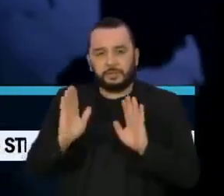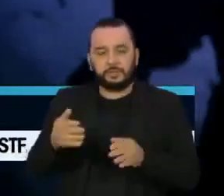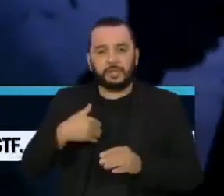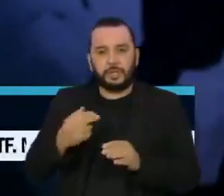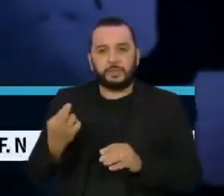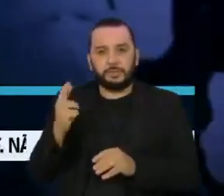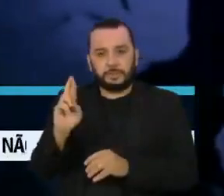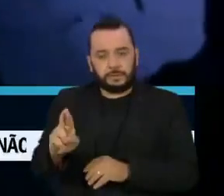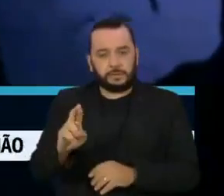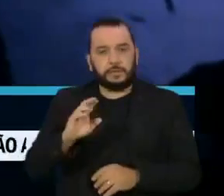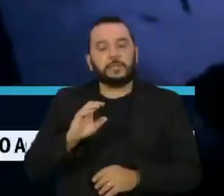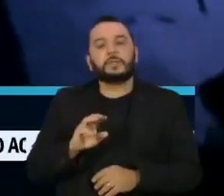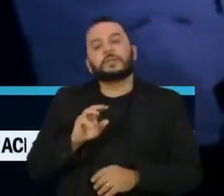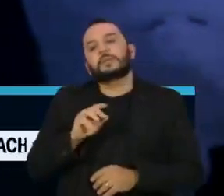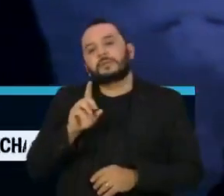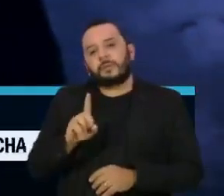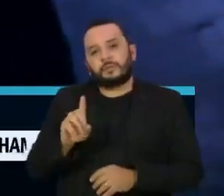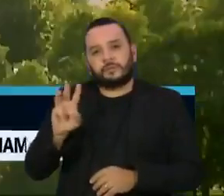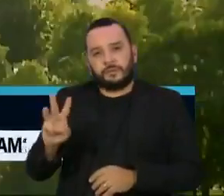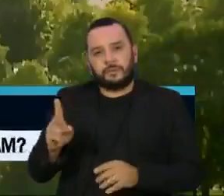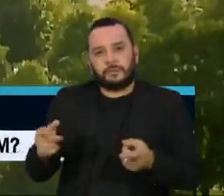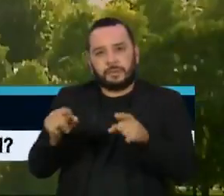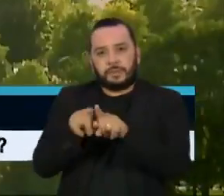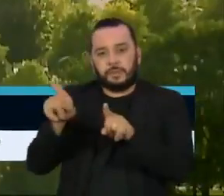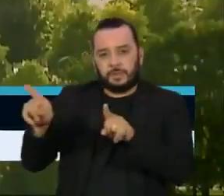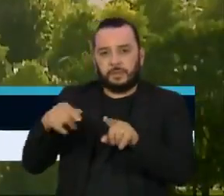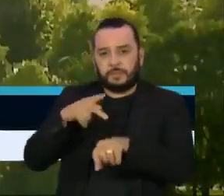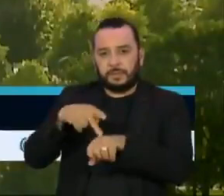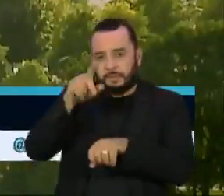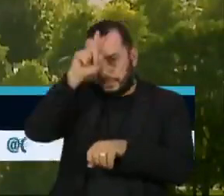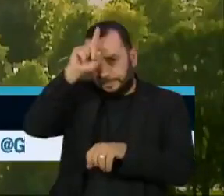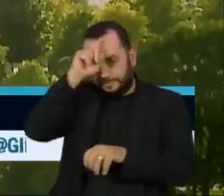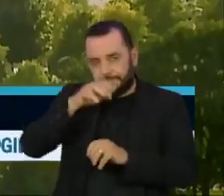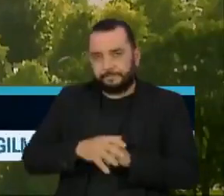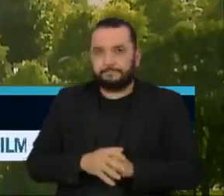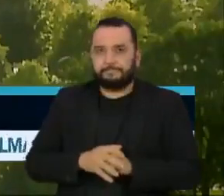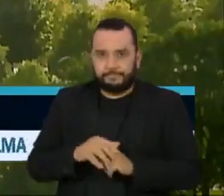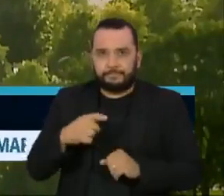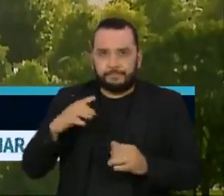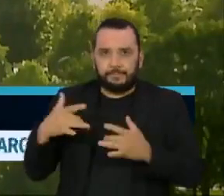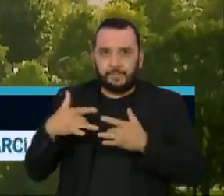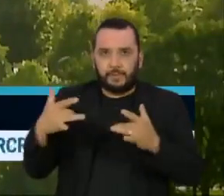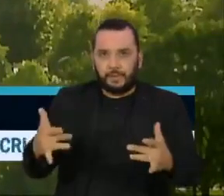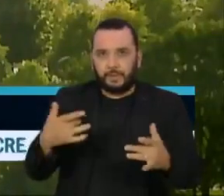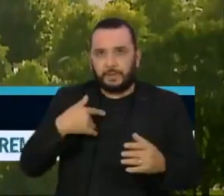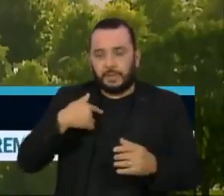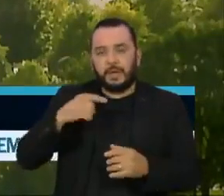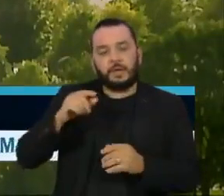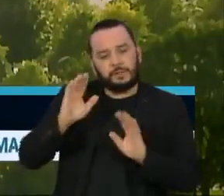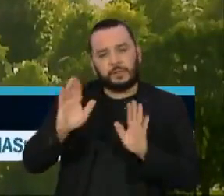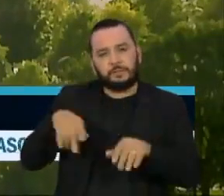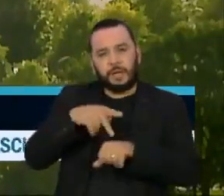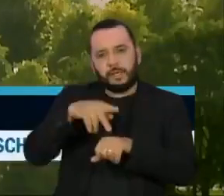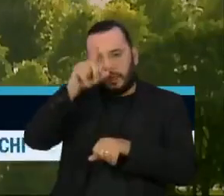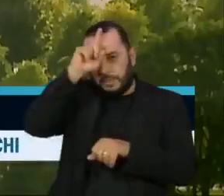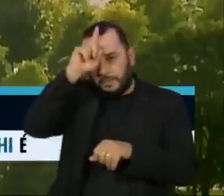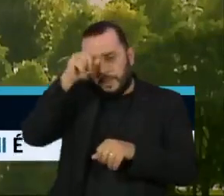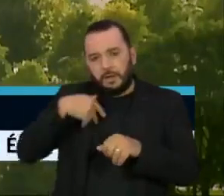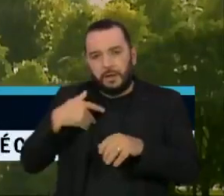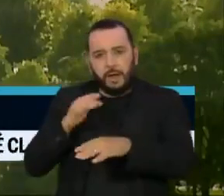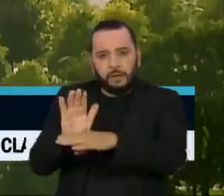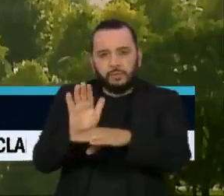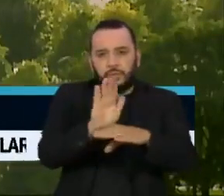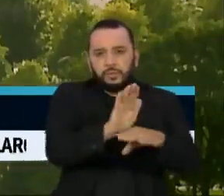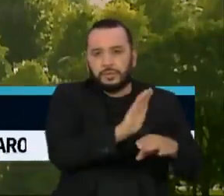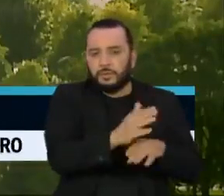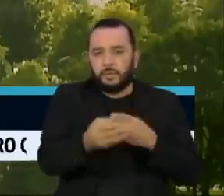correspondente da noite velho nossa parceira na Alemanha uma onda de solidariedade os alemães vem se mobilizando para ajudar na remoção